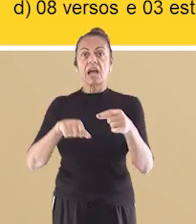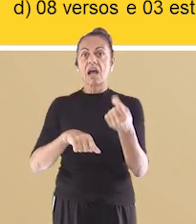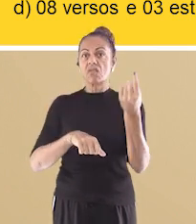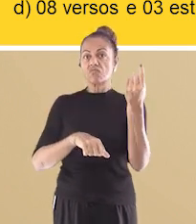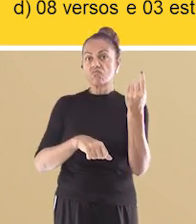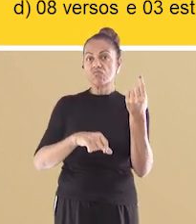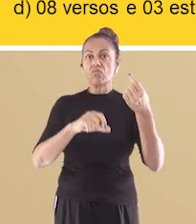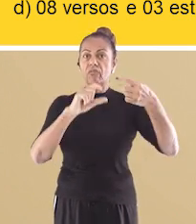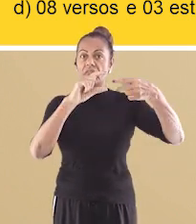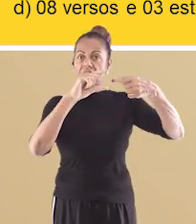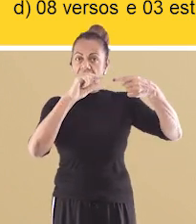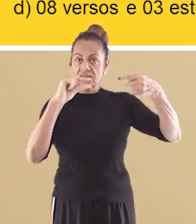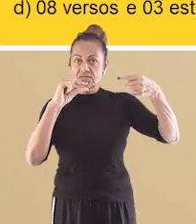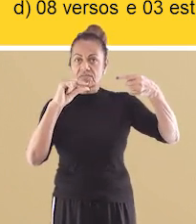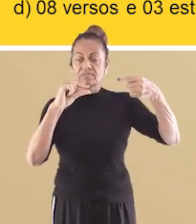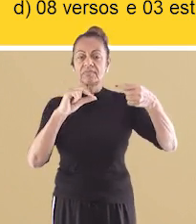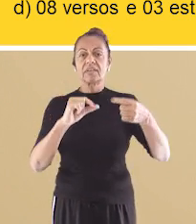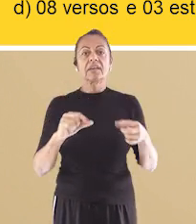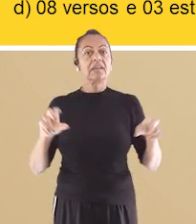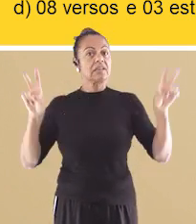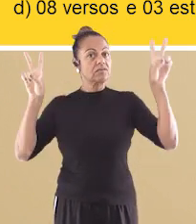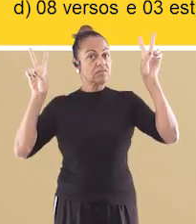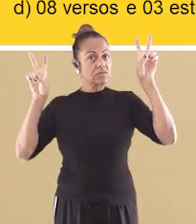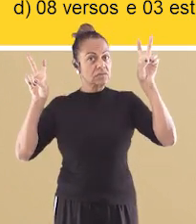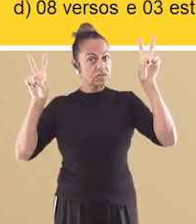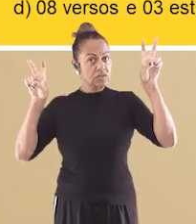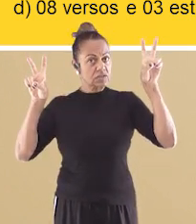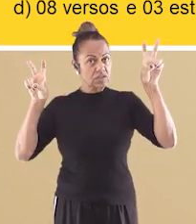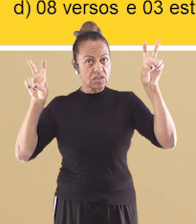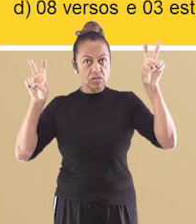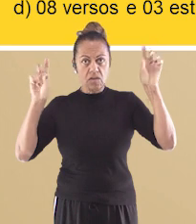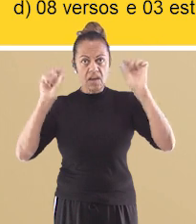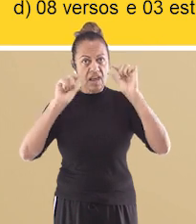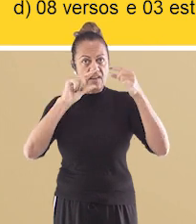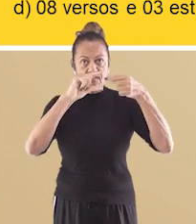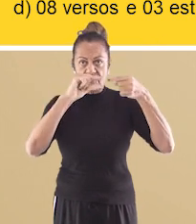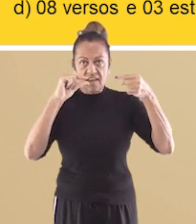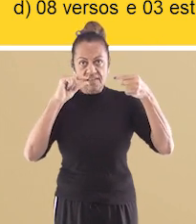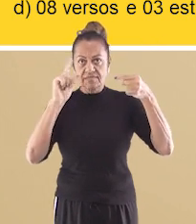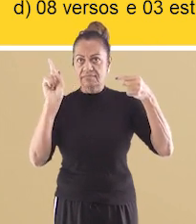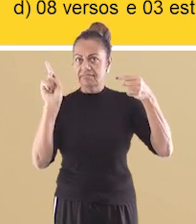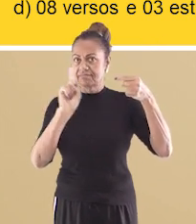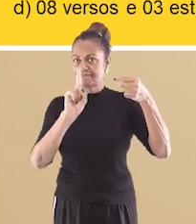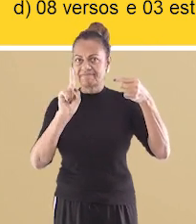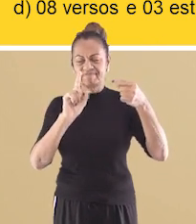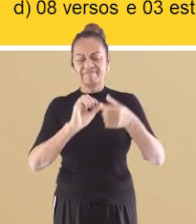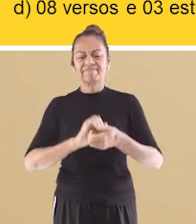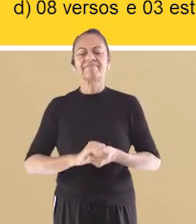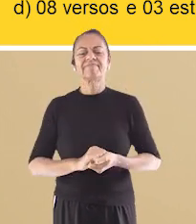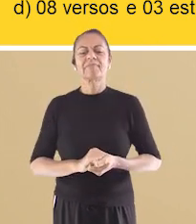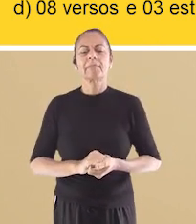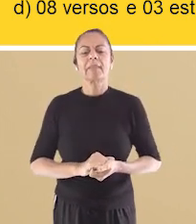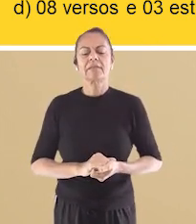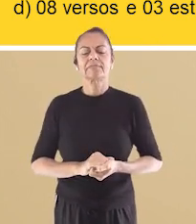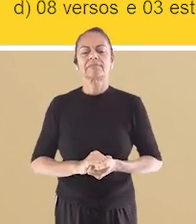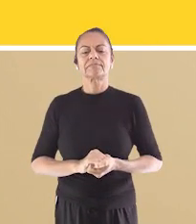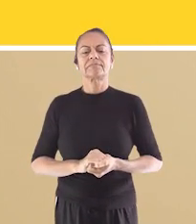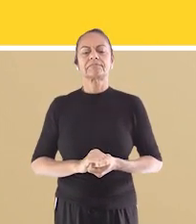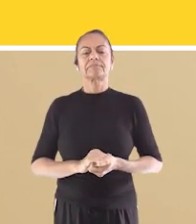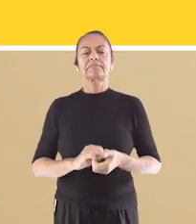um verso. E lembre-se de que o título é título e não entra como verso e não forma